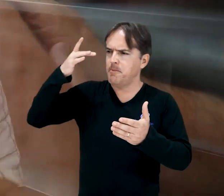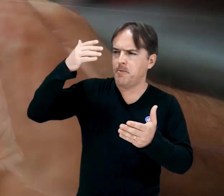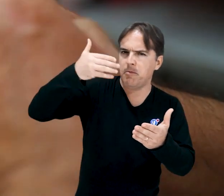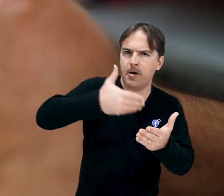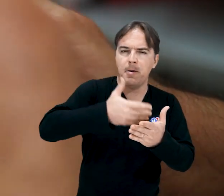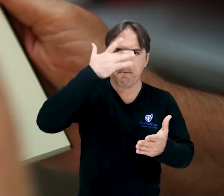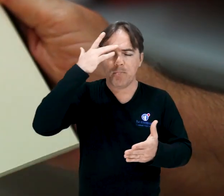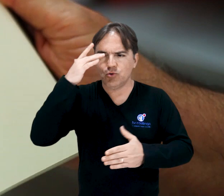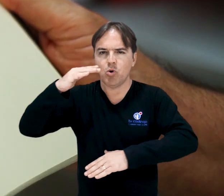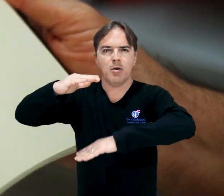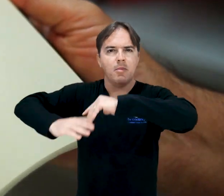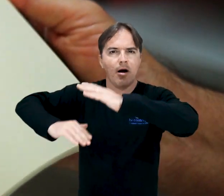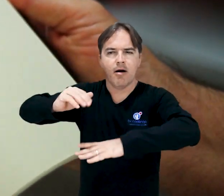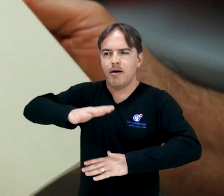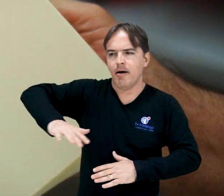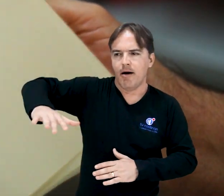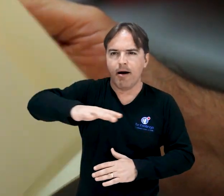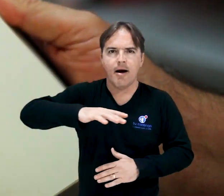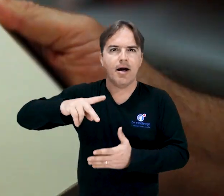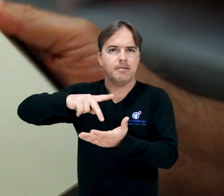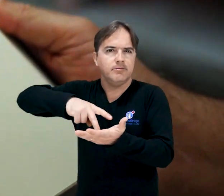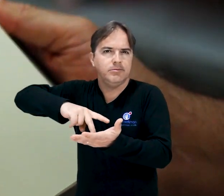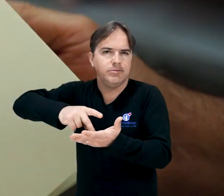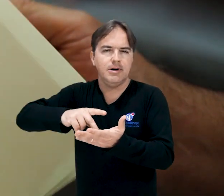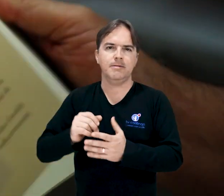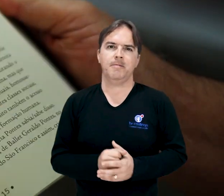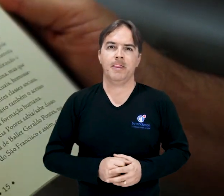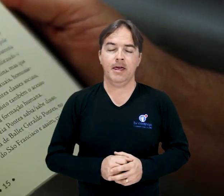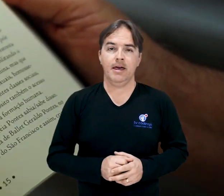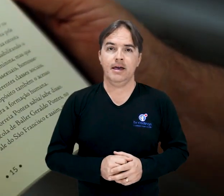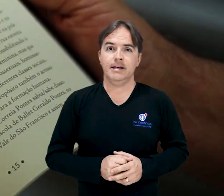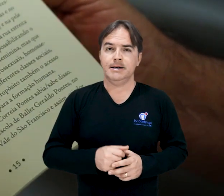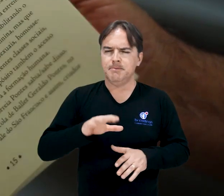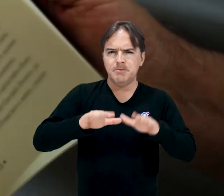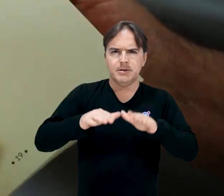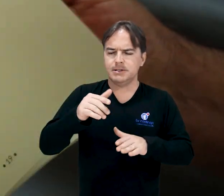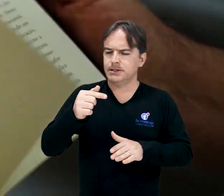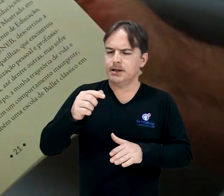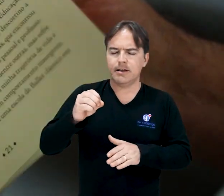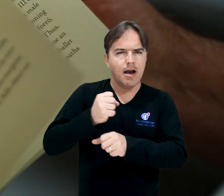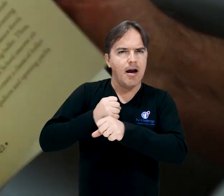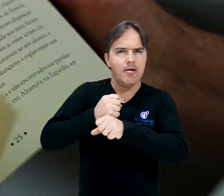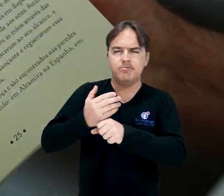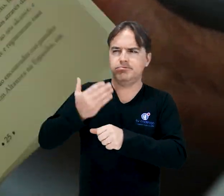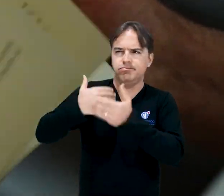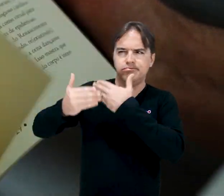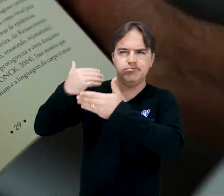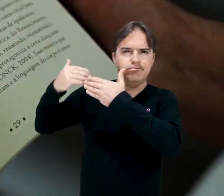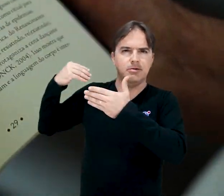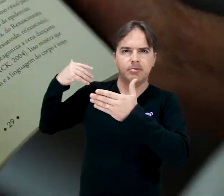dança. Tem documentos da década de 70, fotografias de crianças, de adolescentes, depoimento